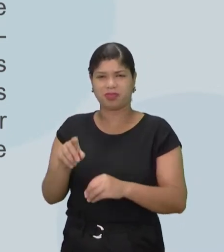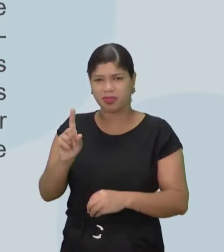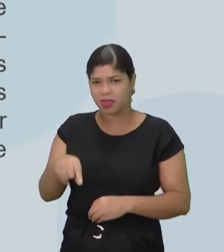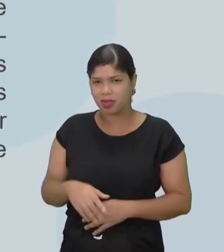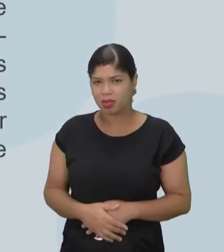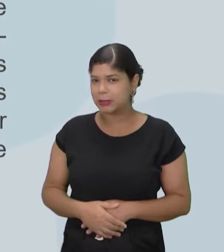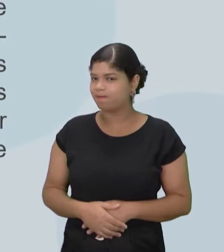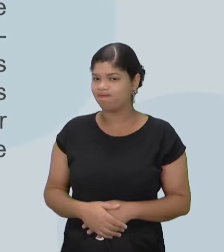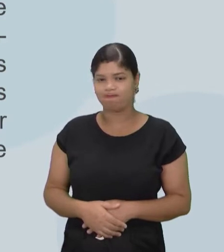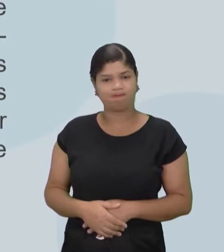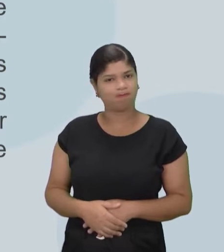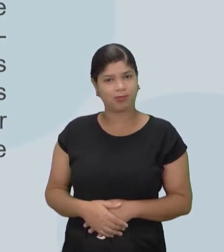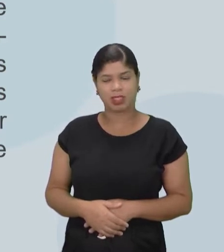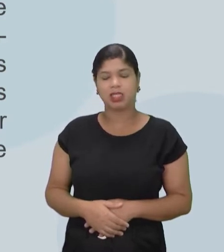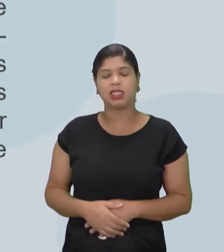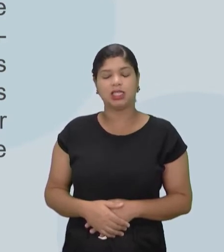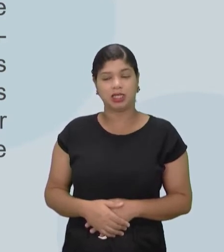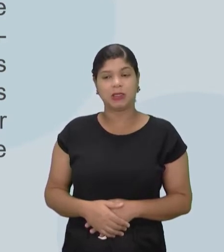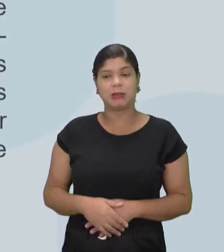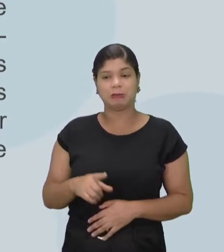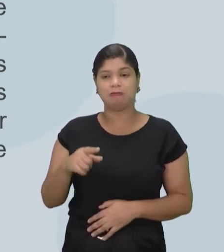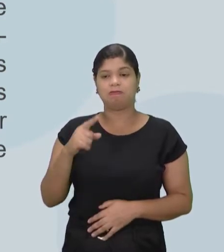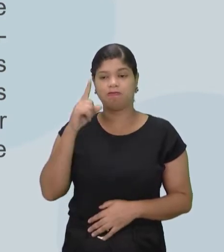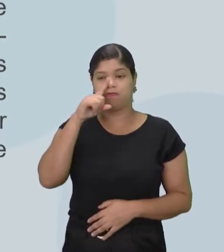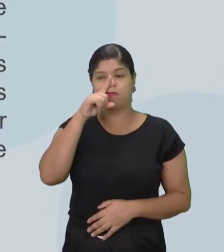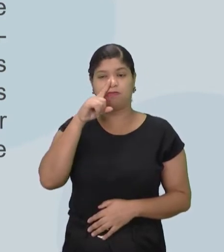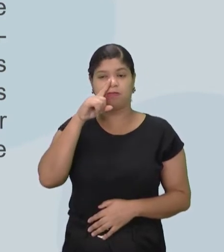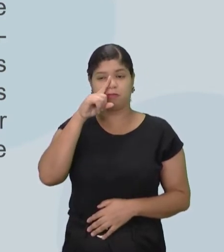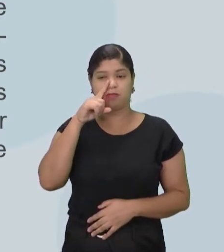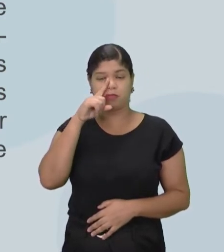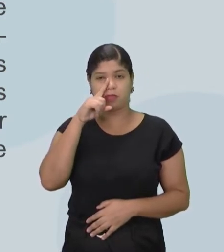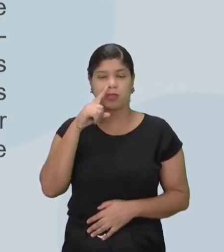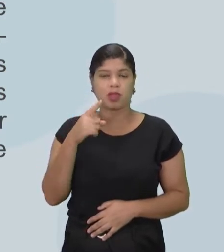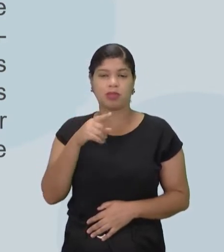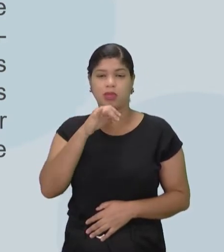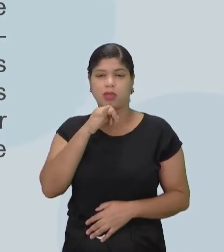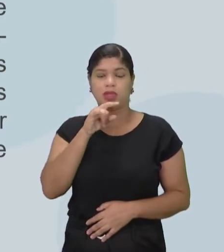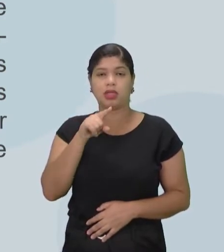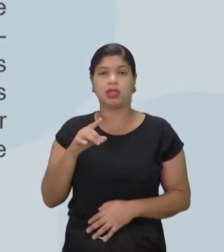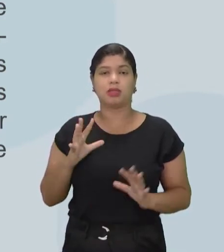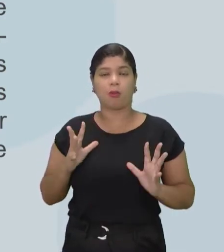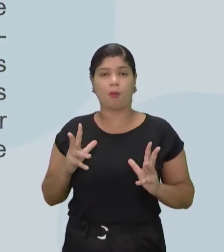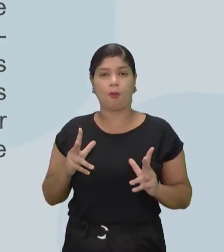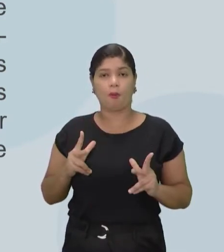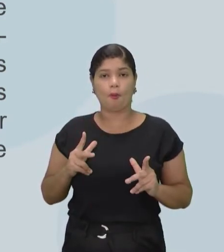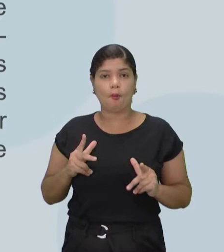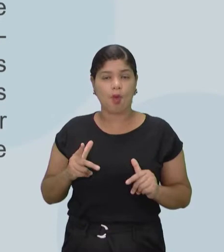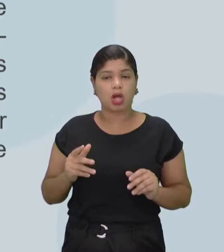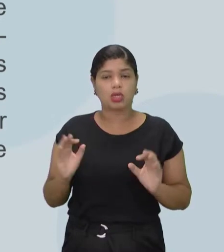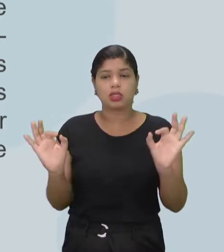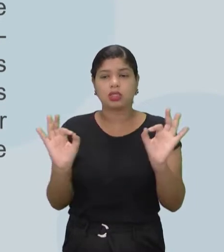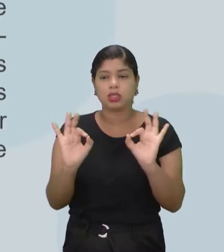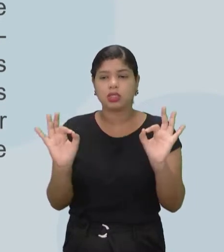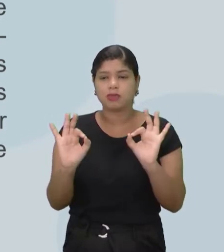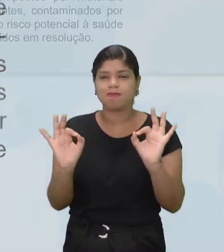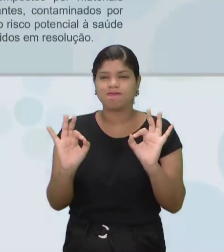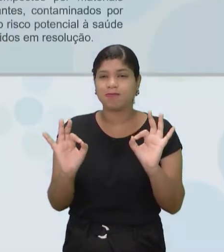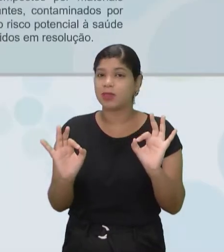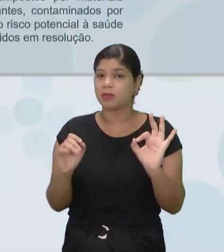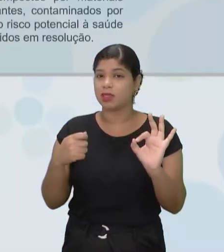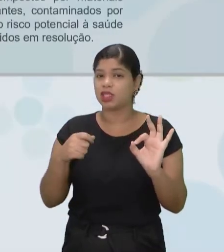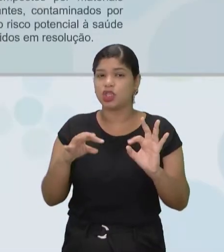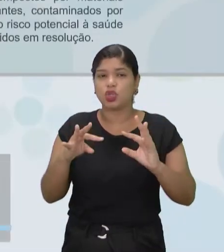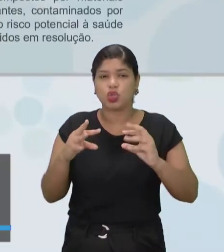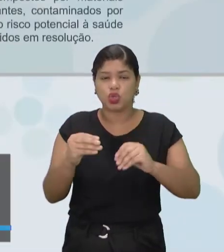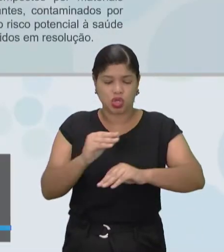problema muito biológico, químico ali. Seja, por exemplo, com a falta de esterilização, obviamente, por isso que toda seringa, todo esparadrapo,